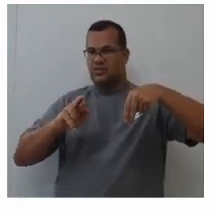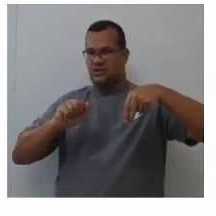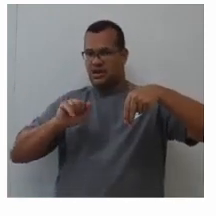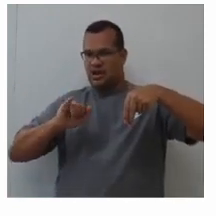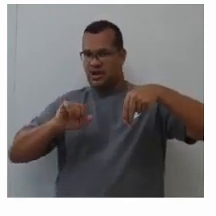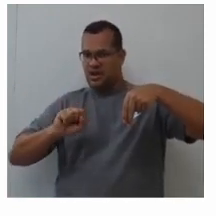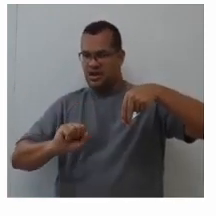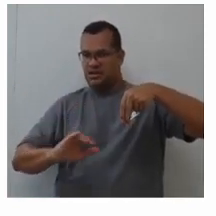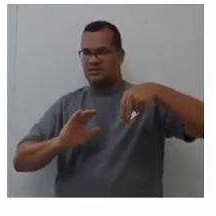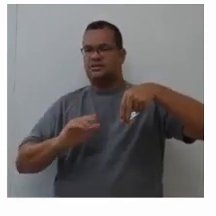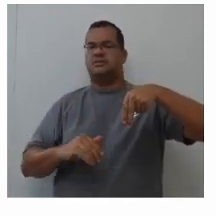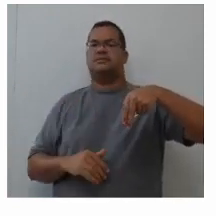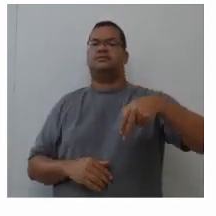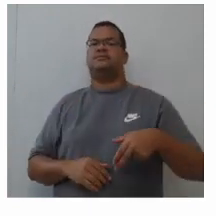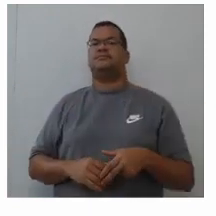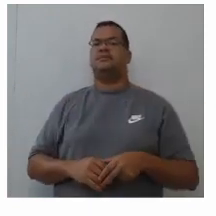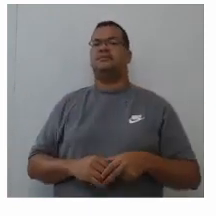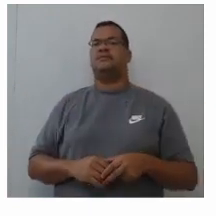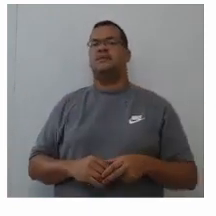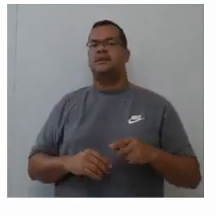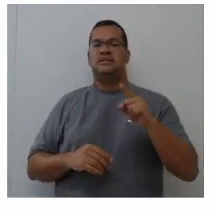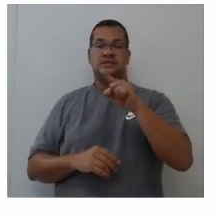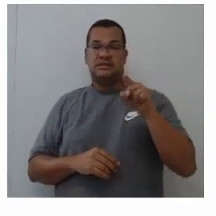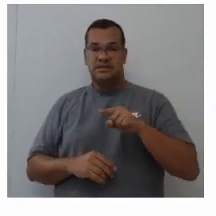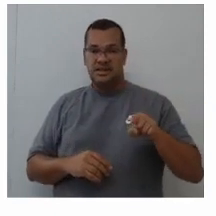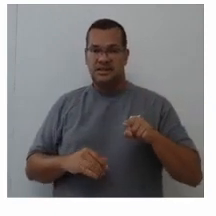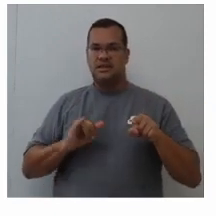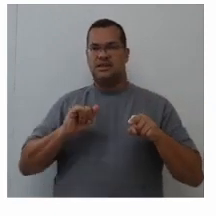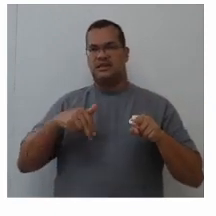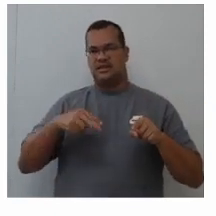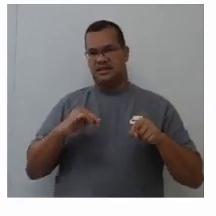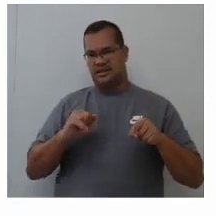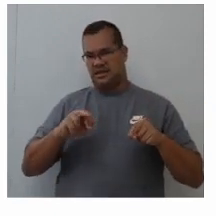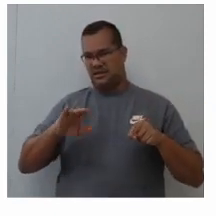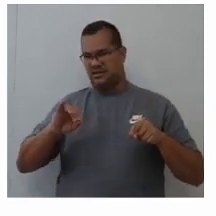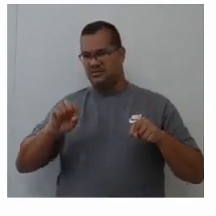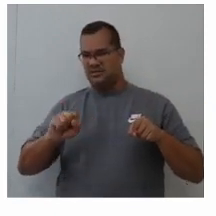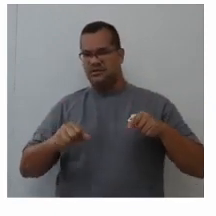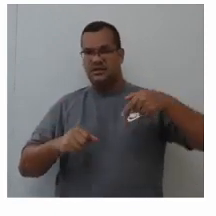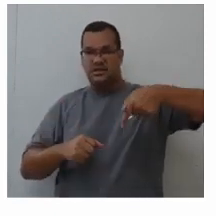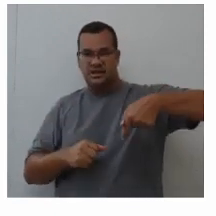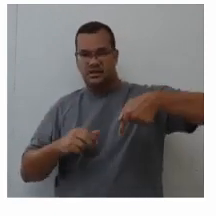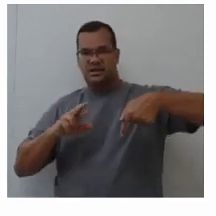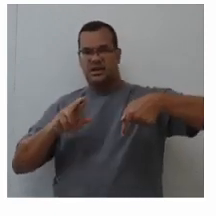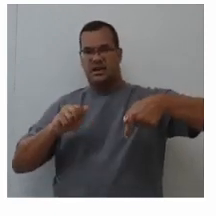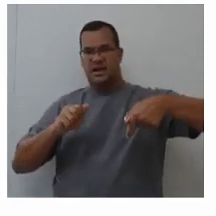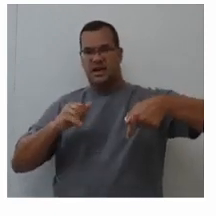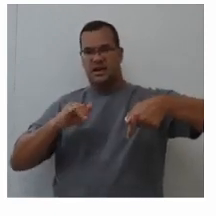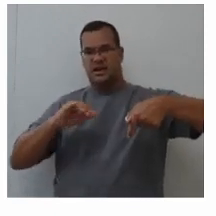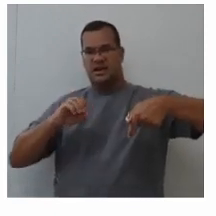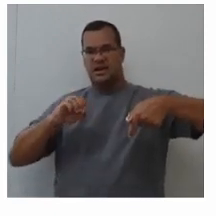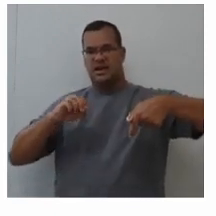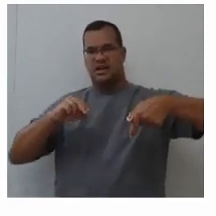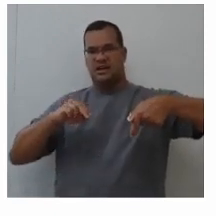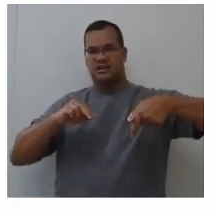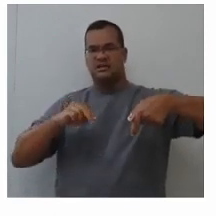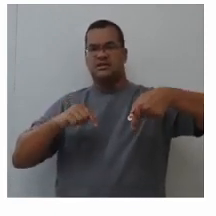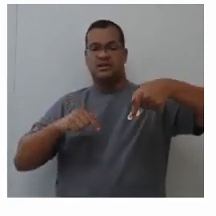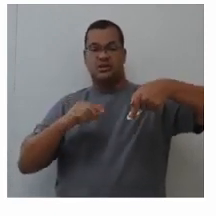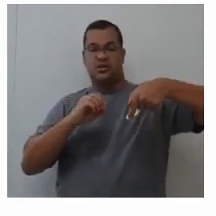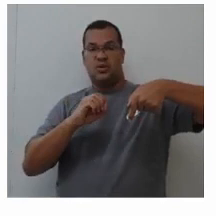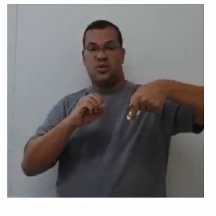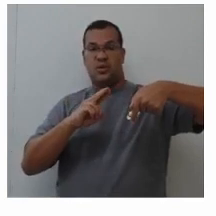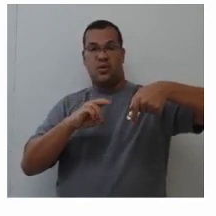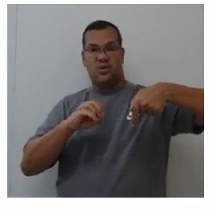aí, galera. N, naturais. Z, inteiros. Q, racionais. Lembra, Q, de